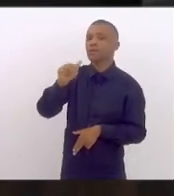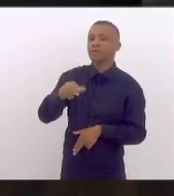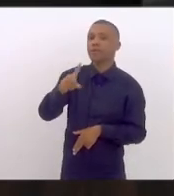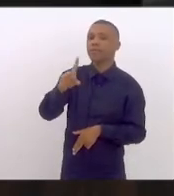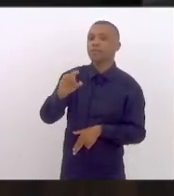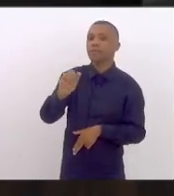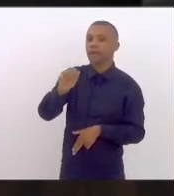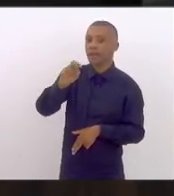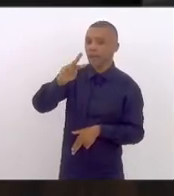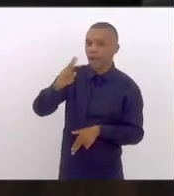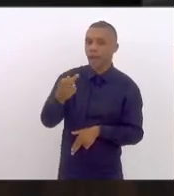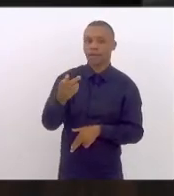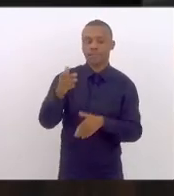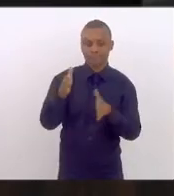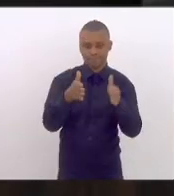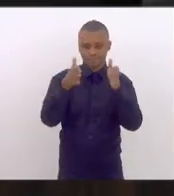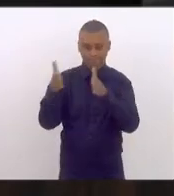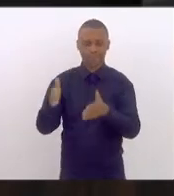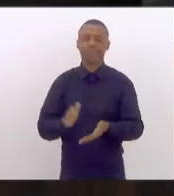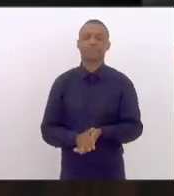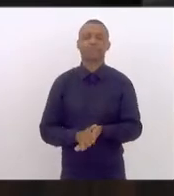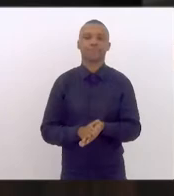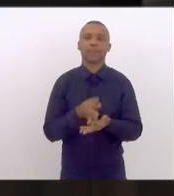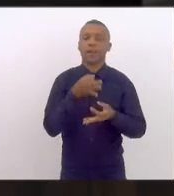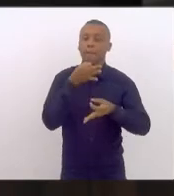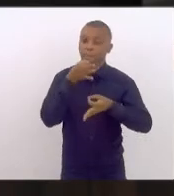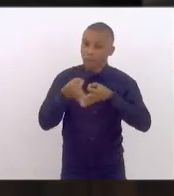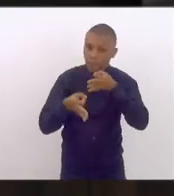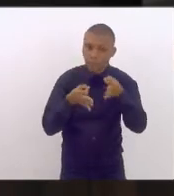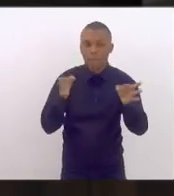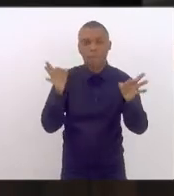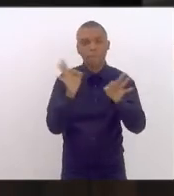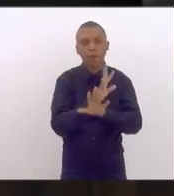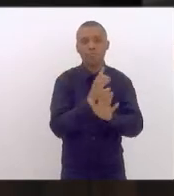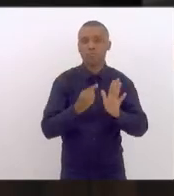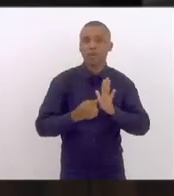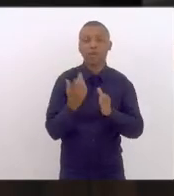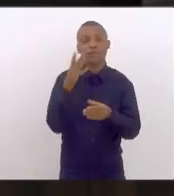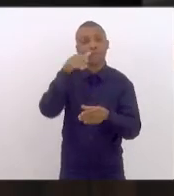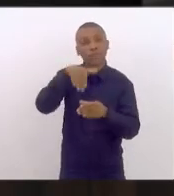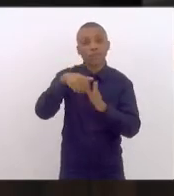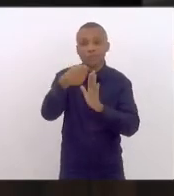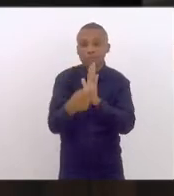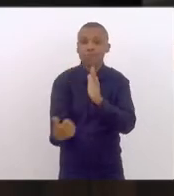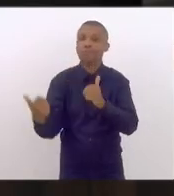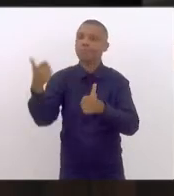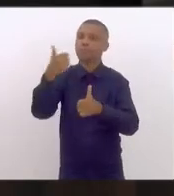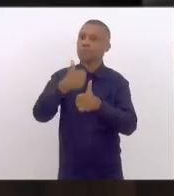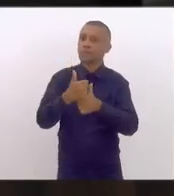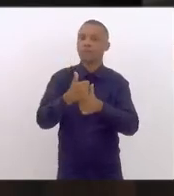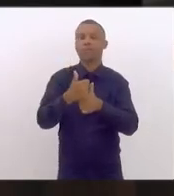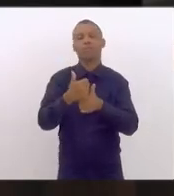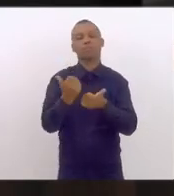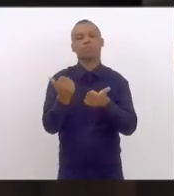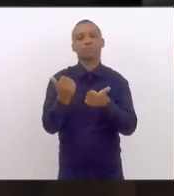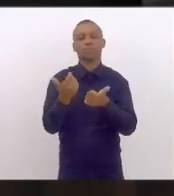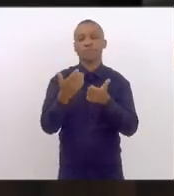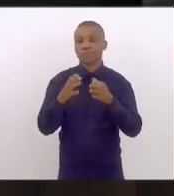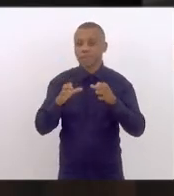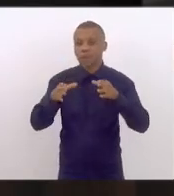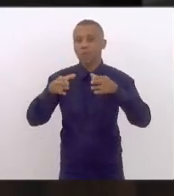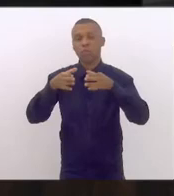estado os pareceres emitidos em votação substantivo conforme final de redação da comissão